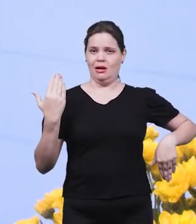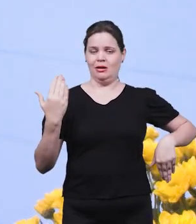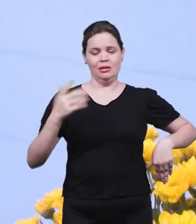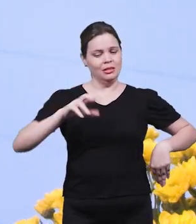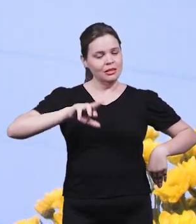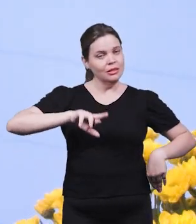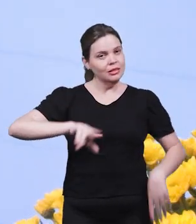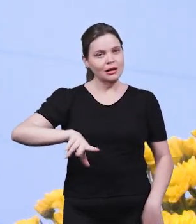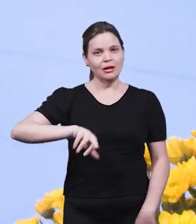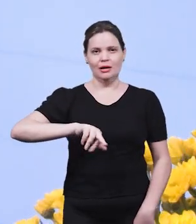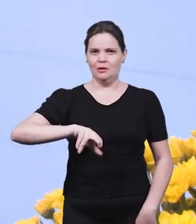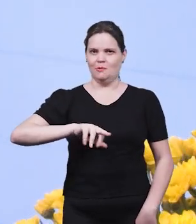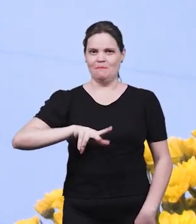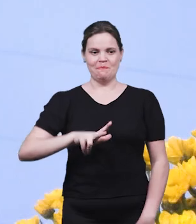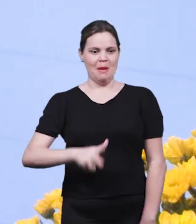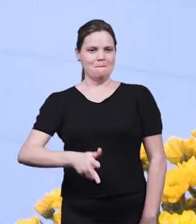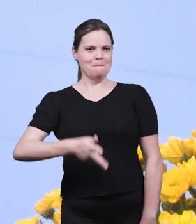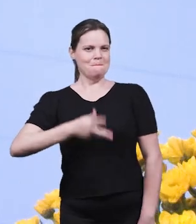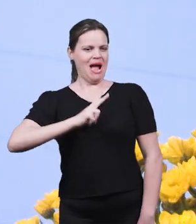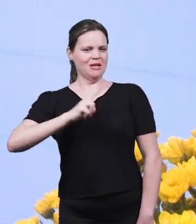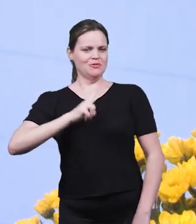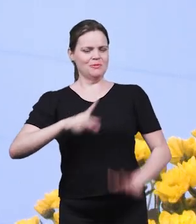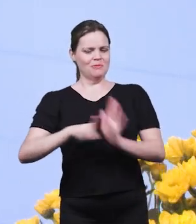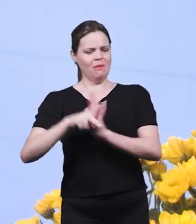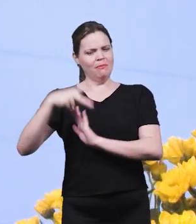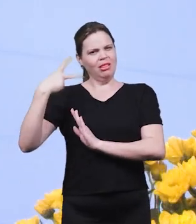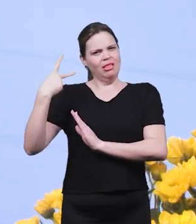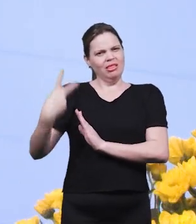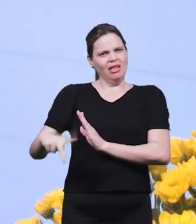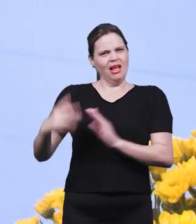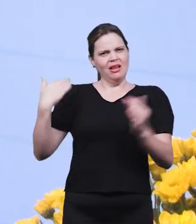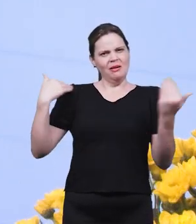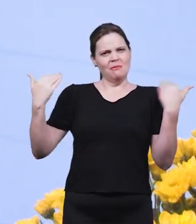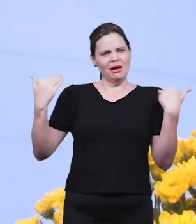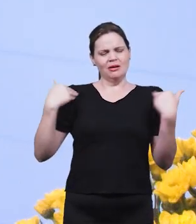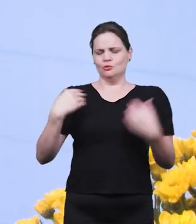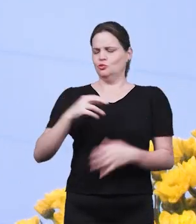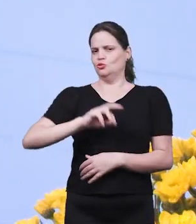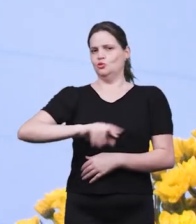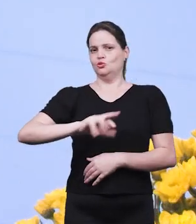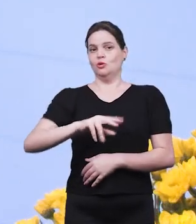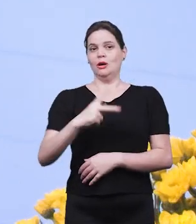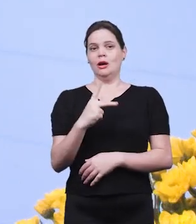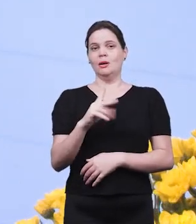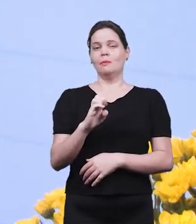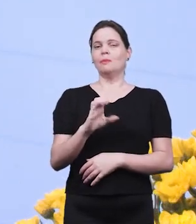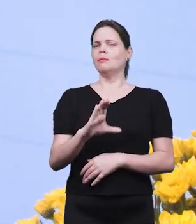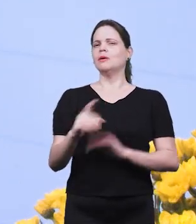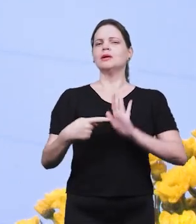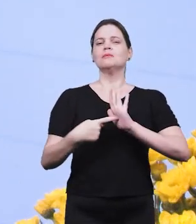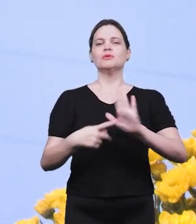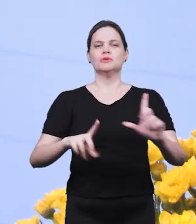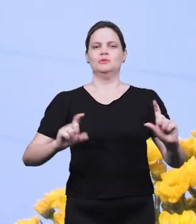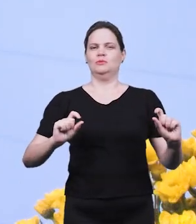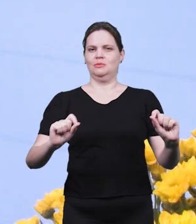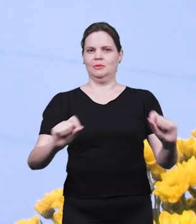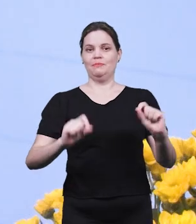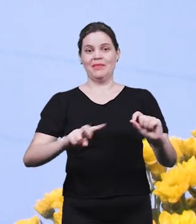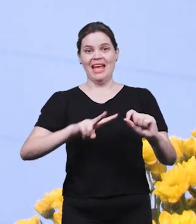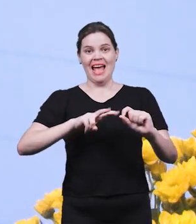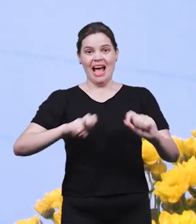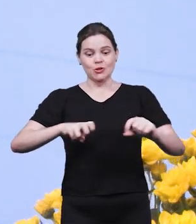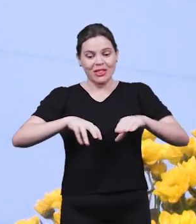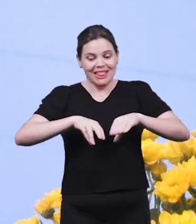não trata de privatização das praias. O que essa PEC traz? Essa PEC trata dos terrenos